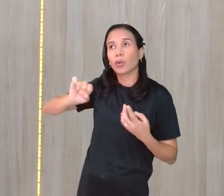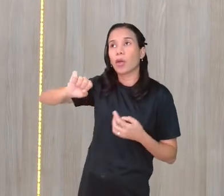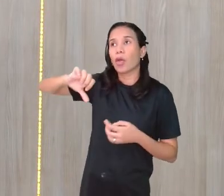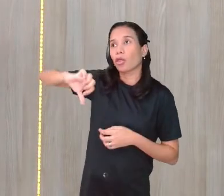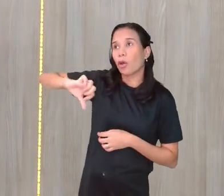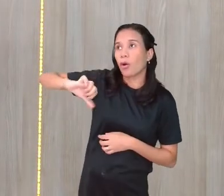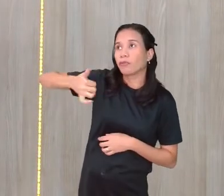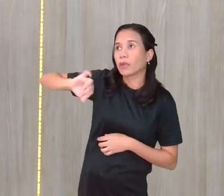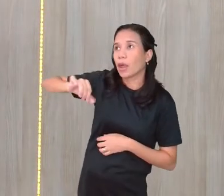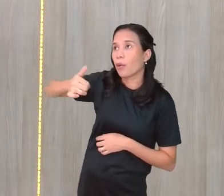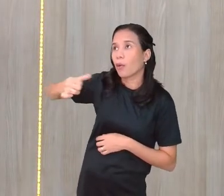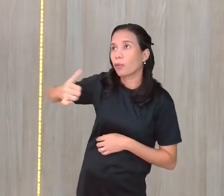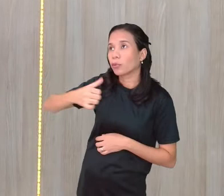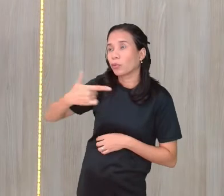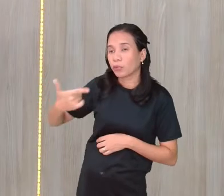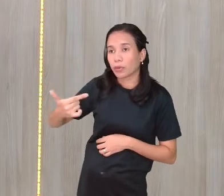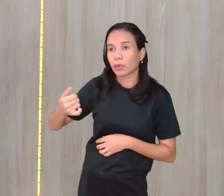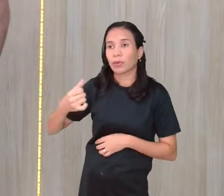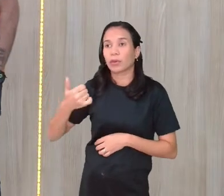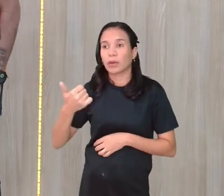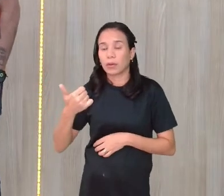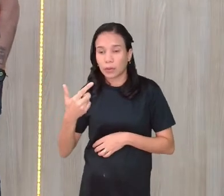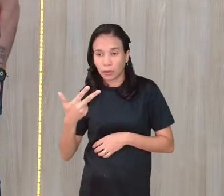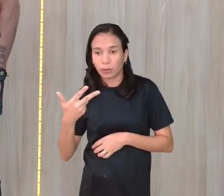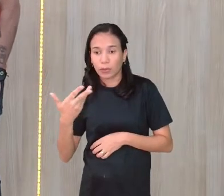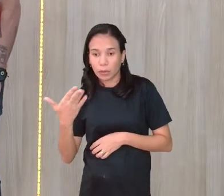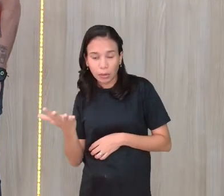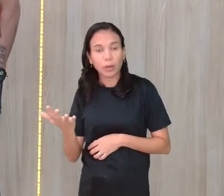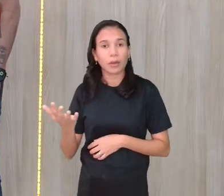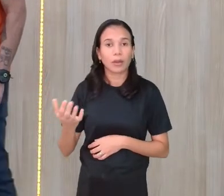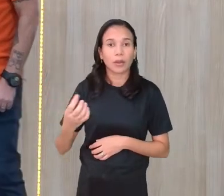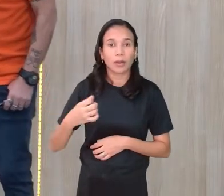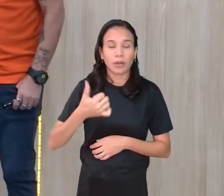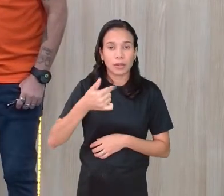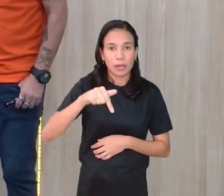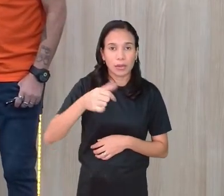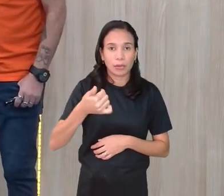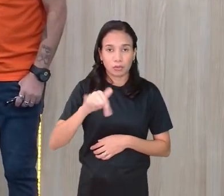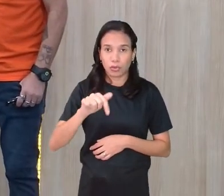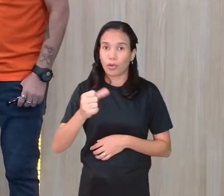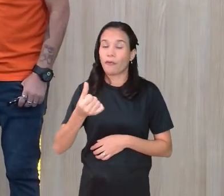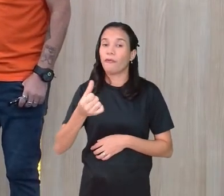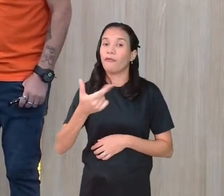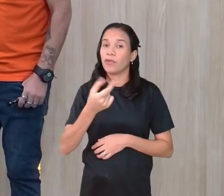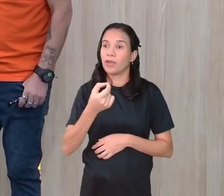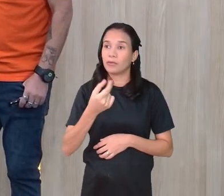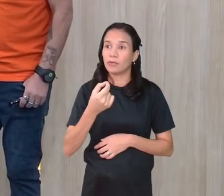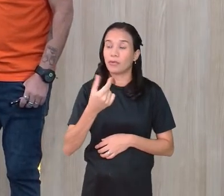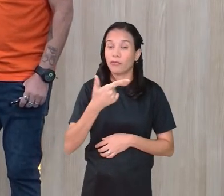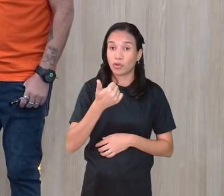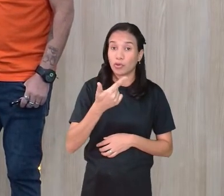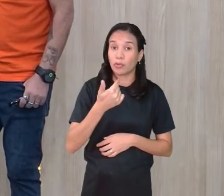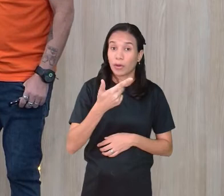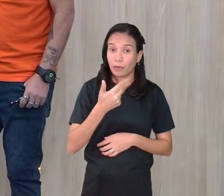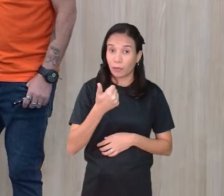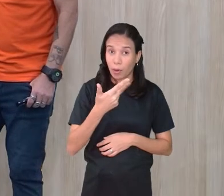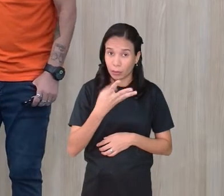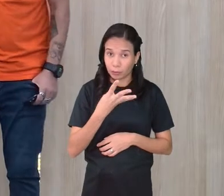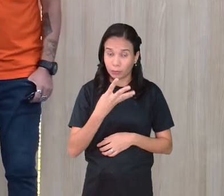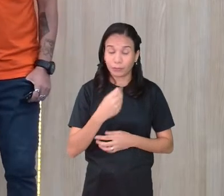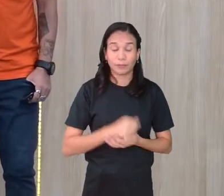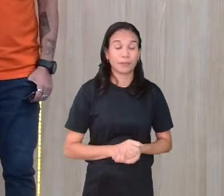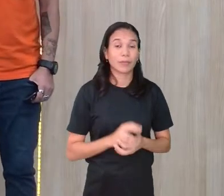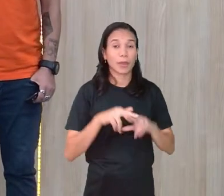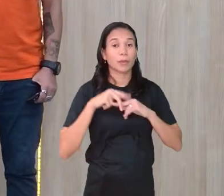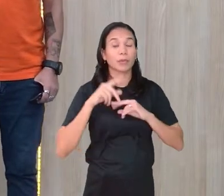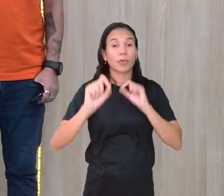8, 9, 10, 11, 12, 13, 14, 15, 16, 17, 18, 19, 20, 21, 22, 23, 24, ou